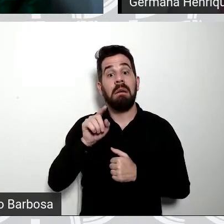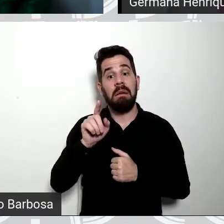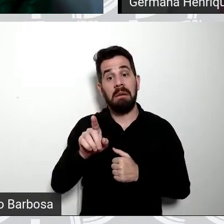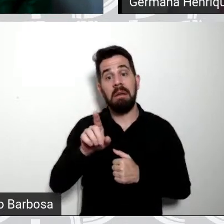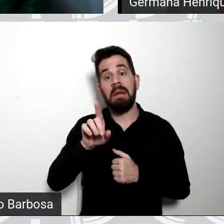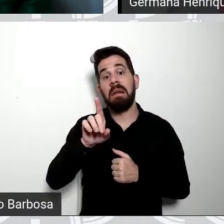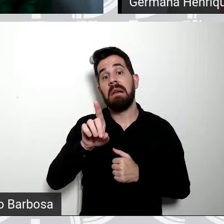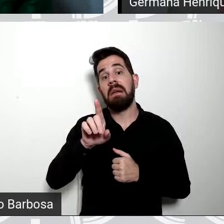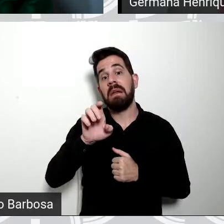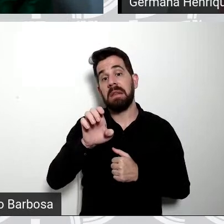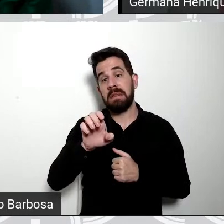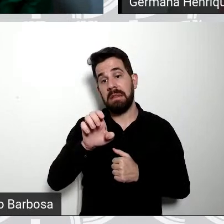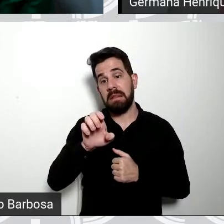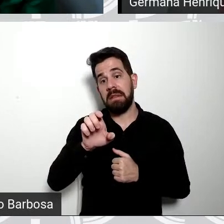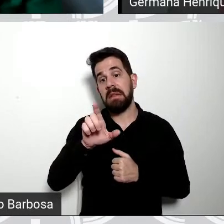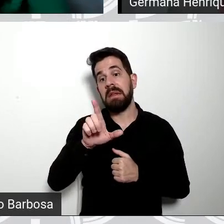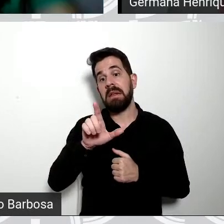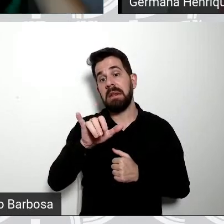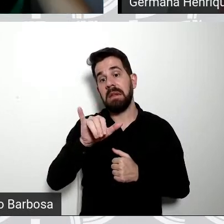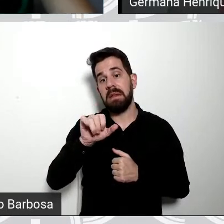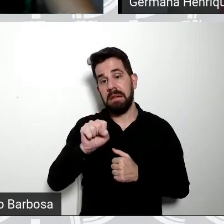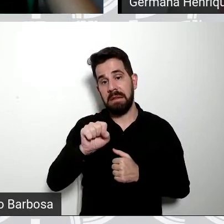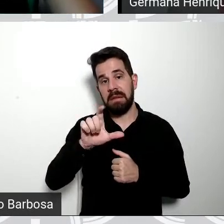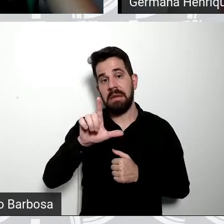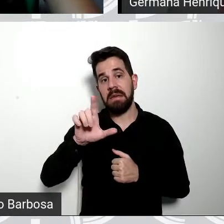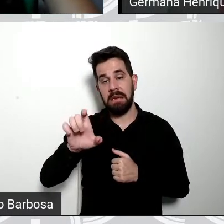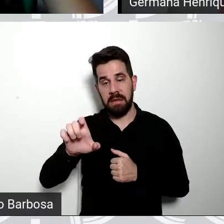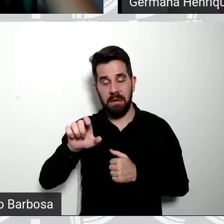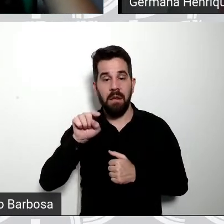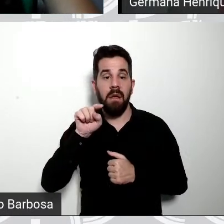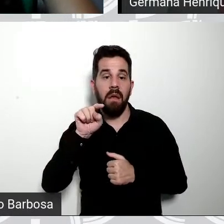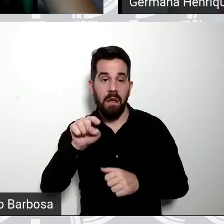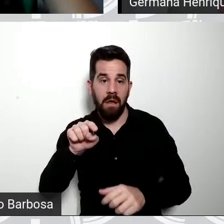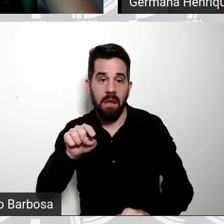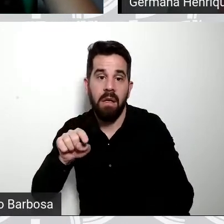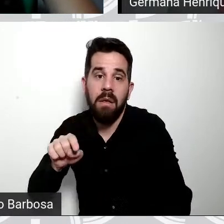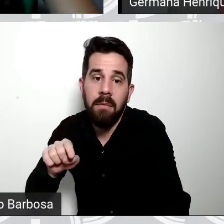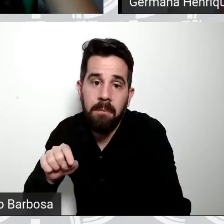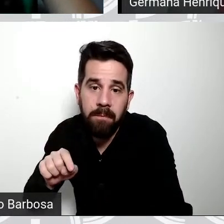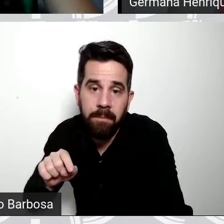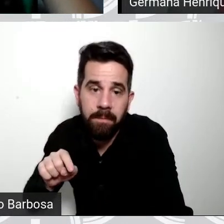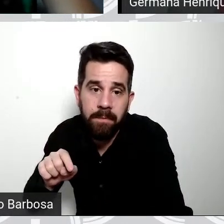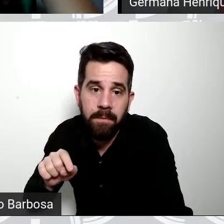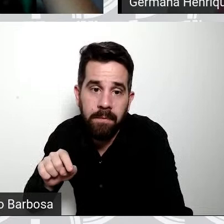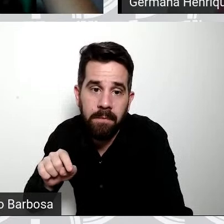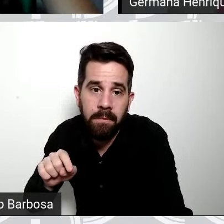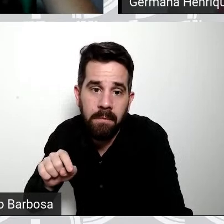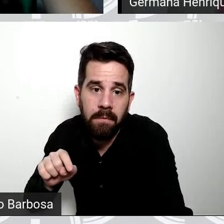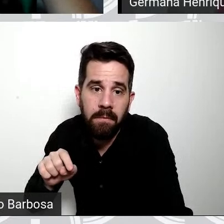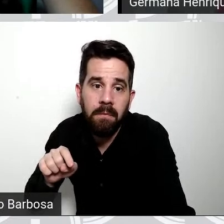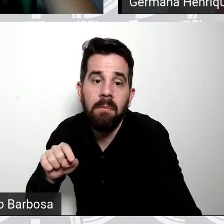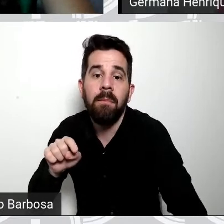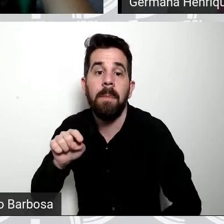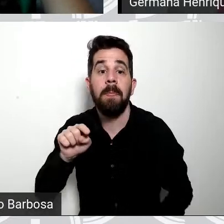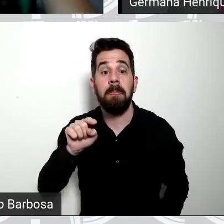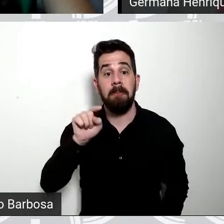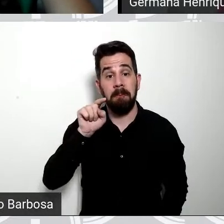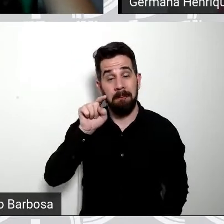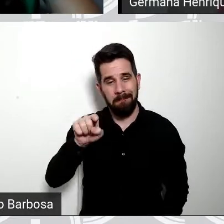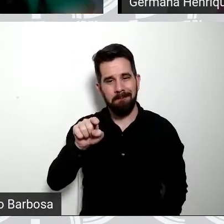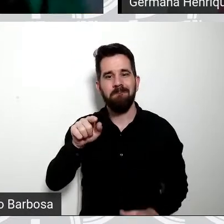é uma narrativa. Cito, os historiadores contam